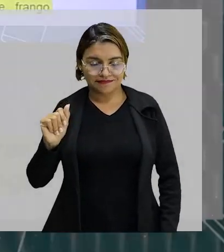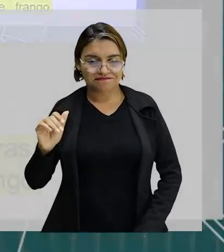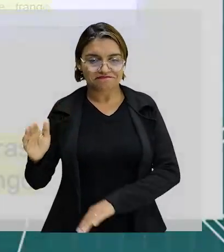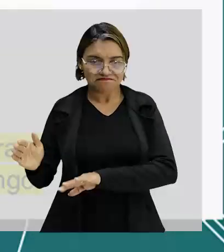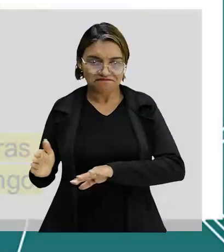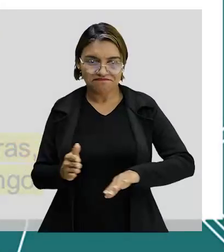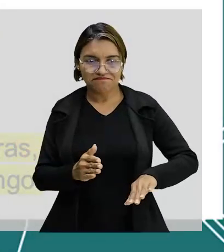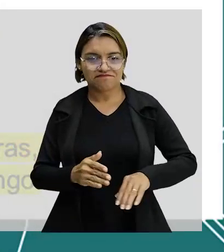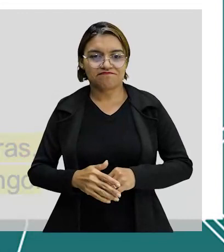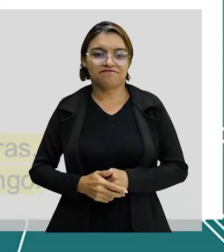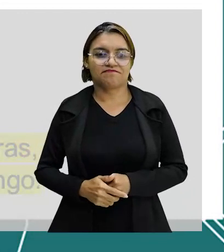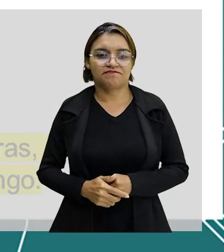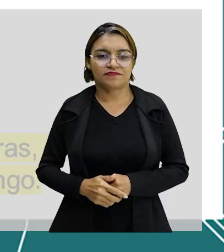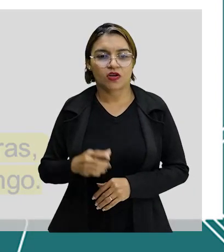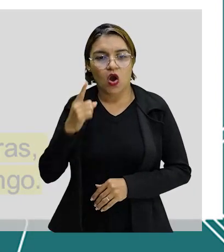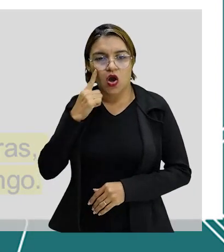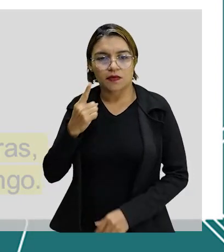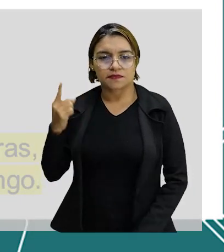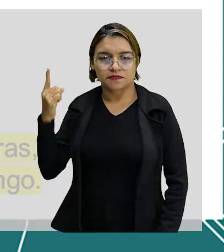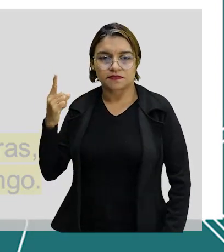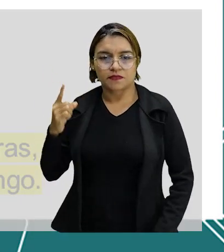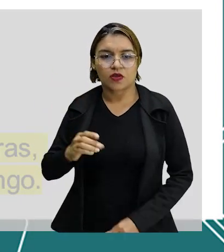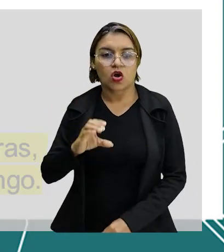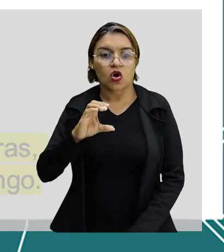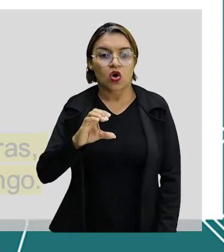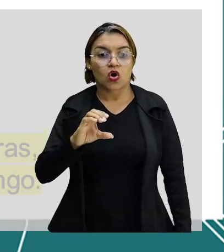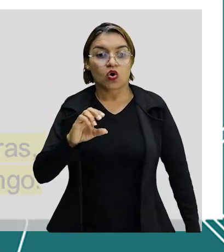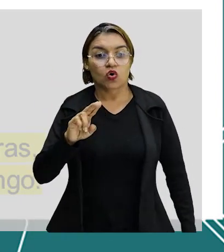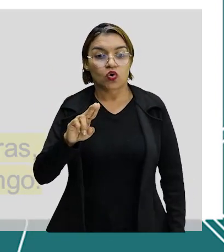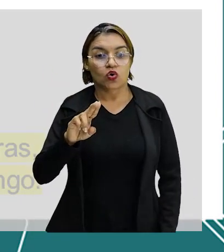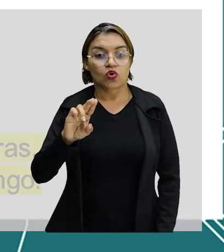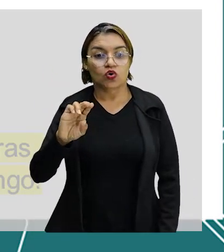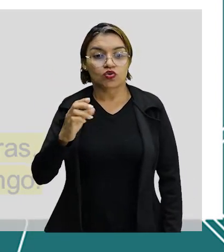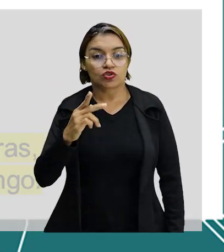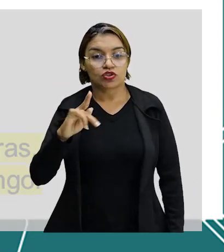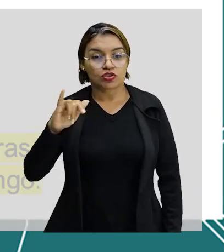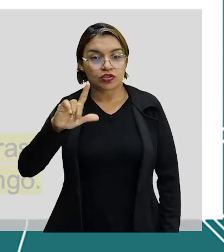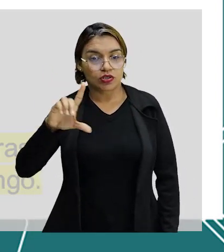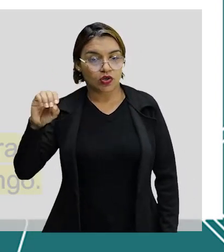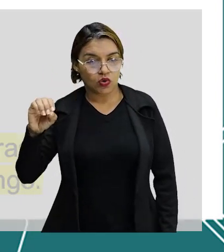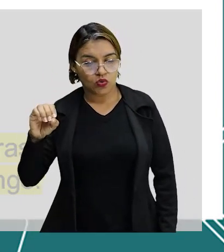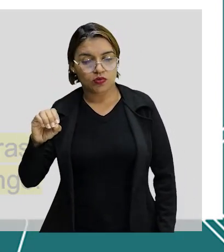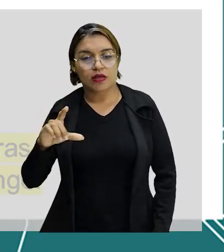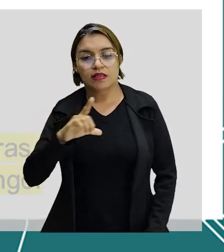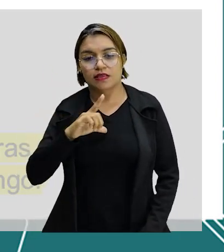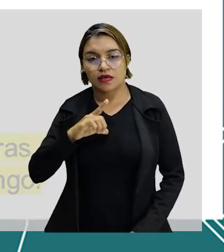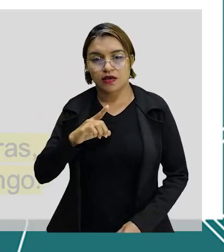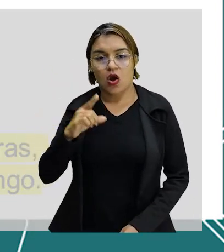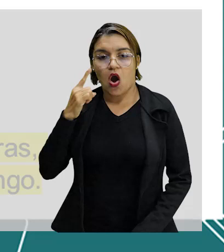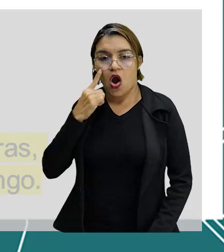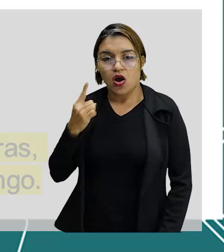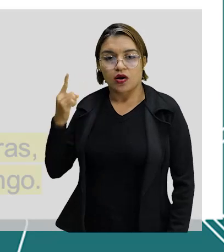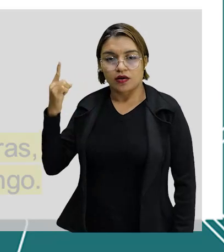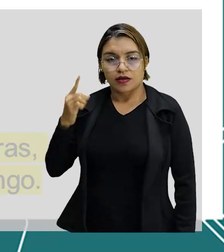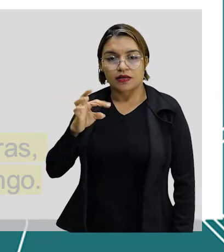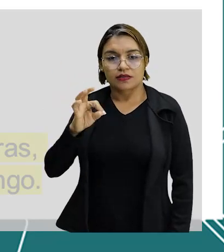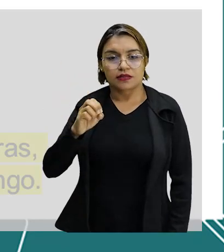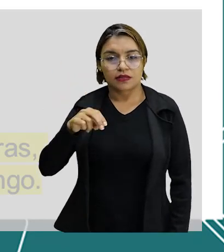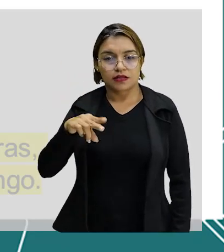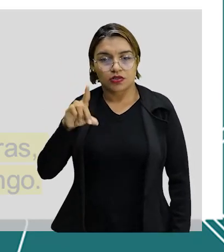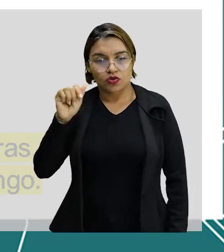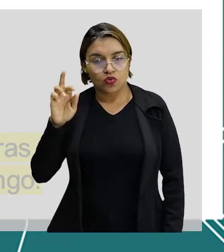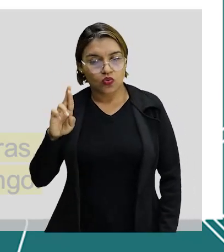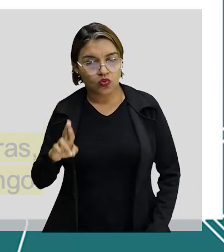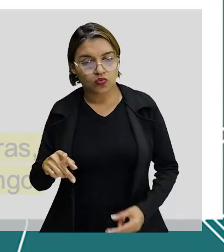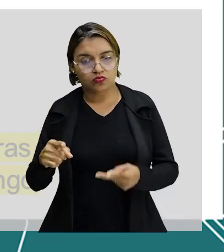Me trae um cuchillo. Me trae um cuchillo. Aí, tenedor, cuchara, por favor.